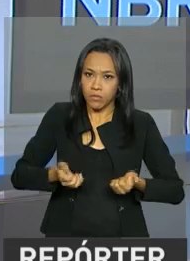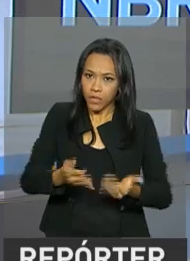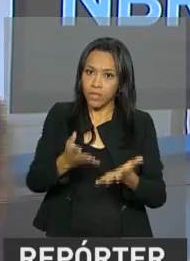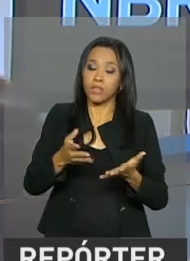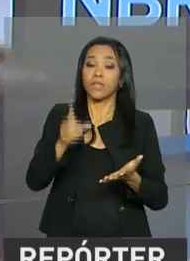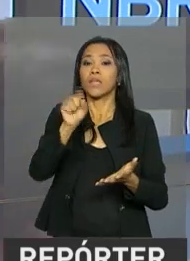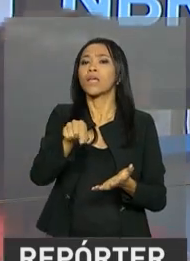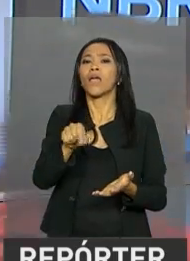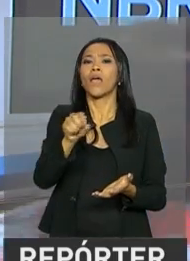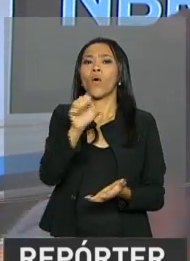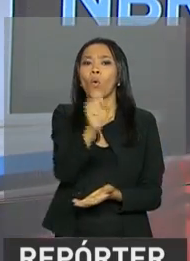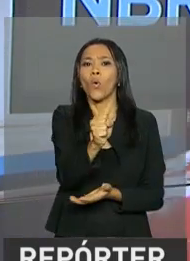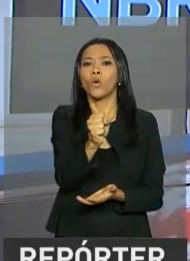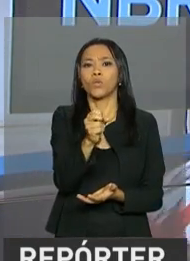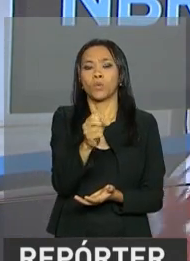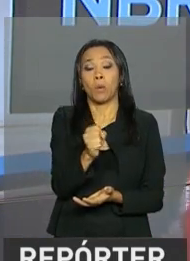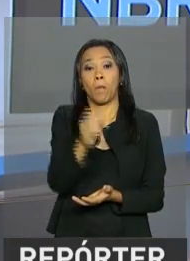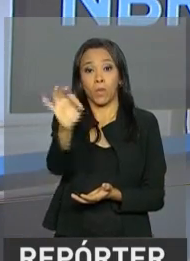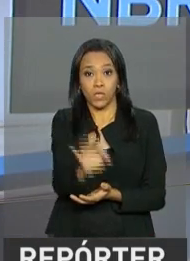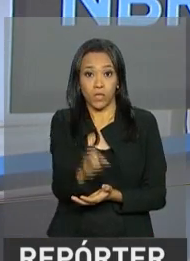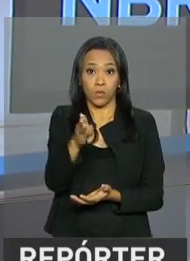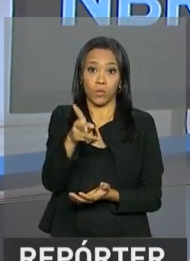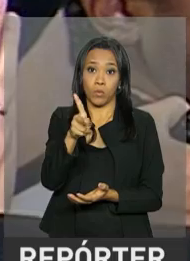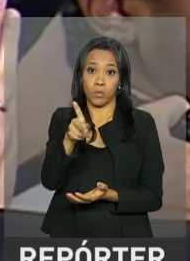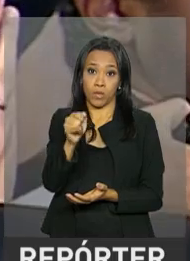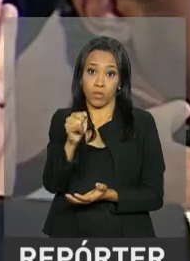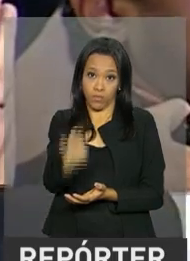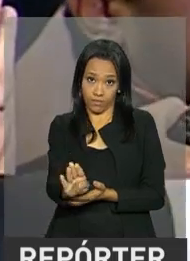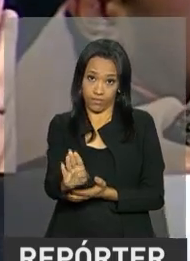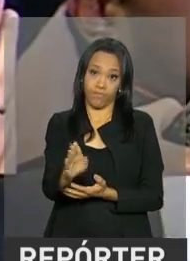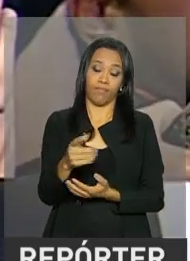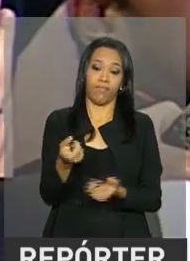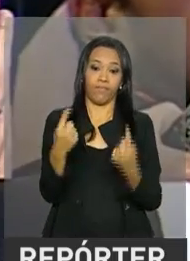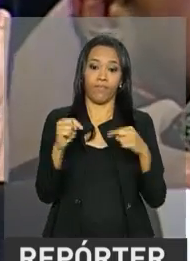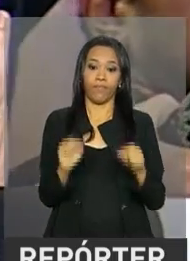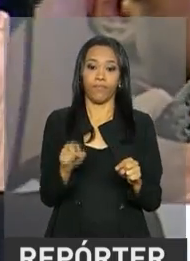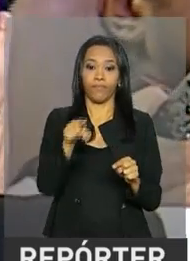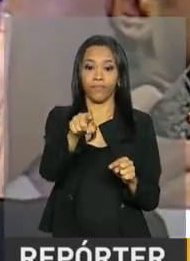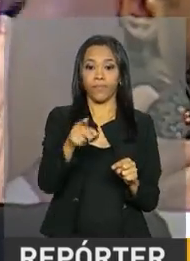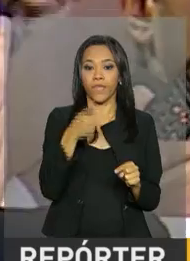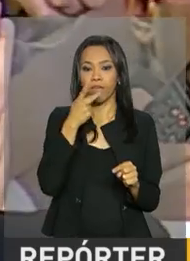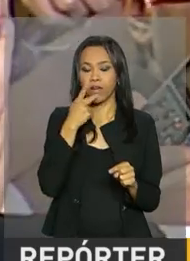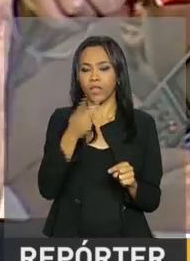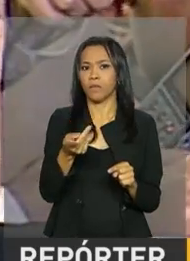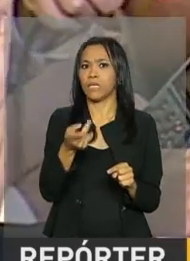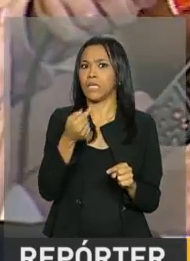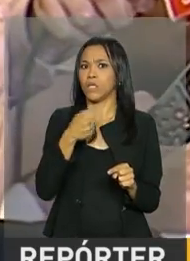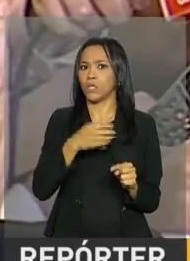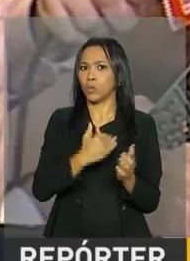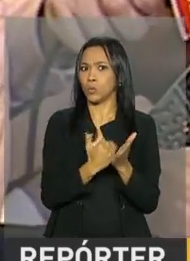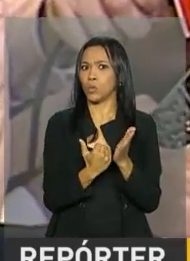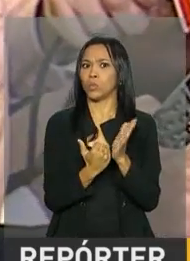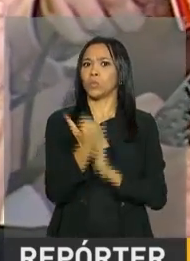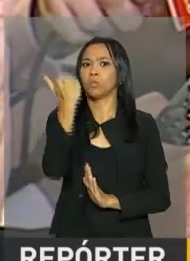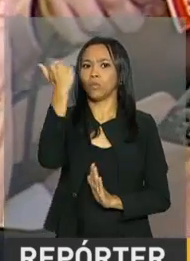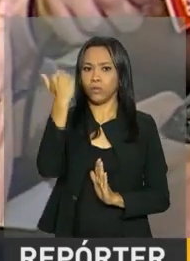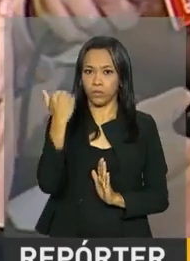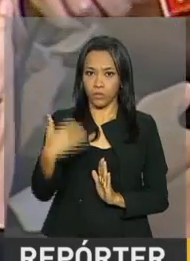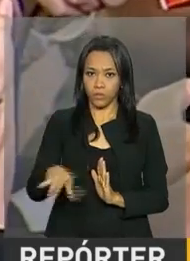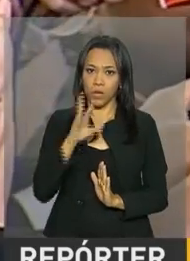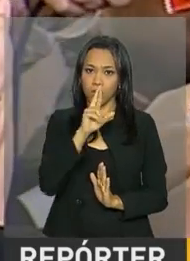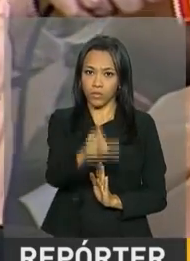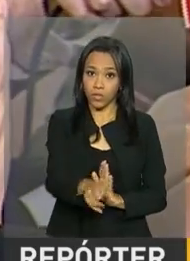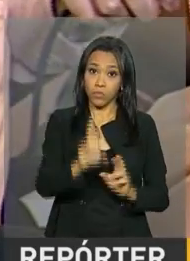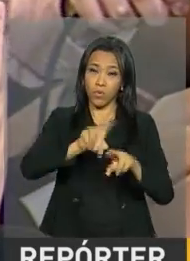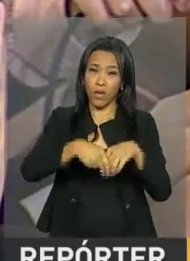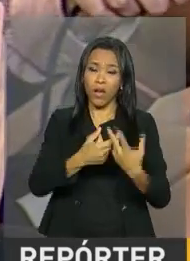soma de todas as riquezas do país o resultado subiu bastante tanto por conta de uma questão